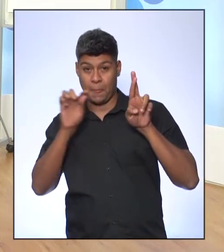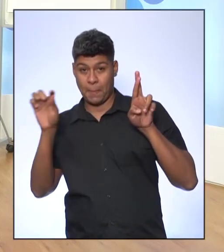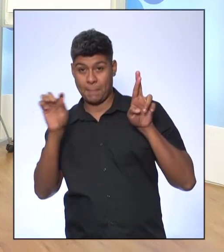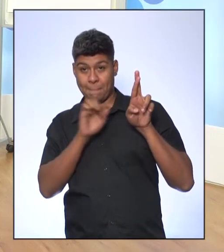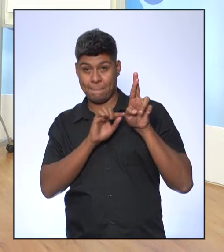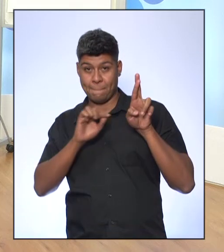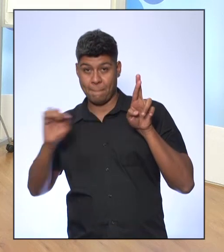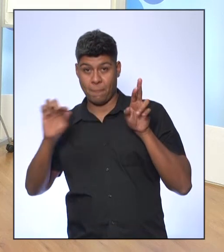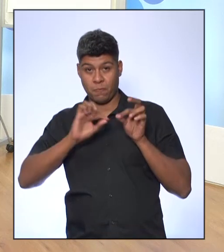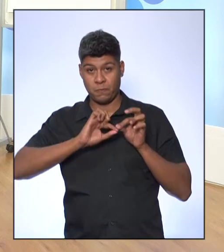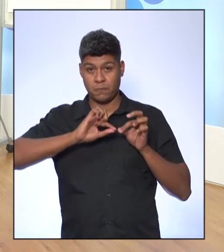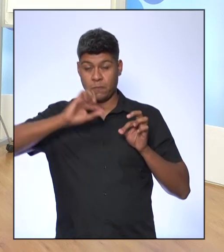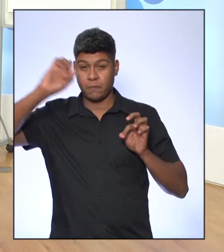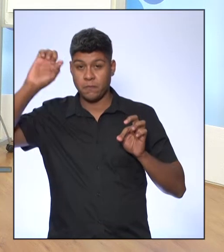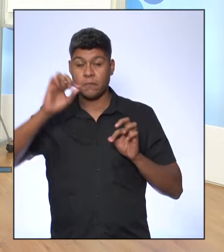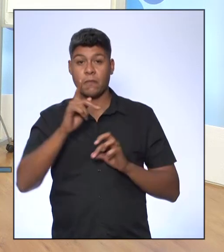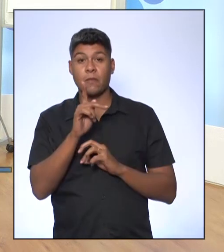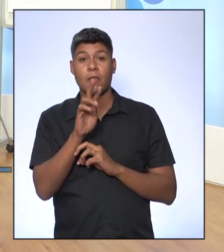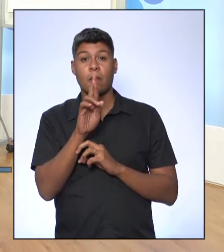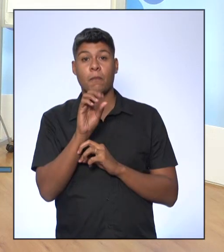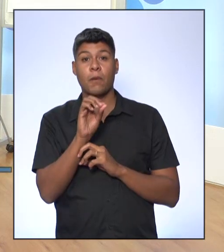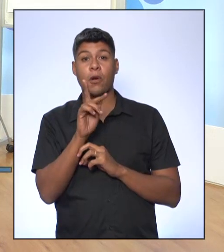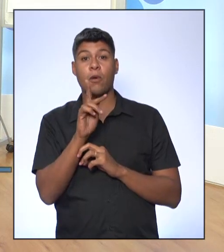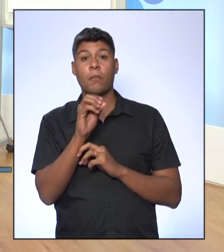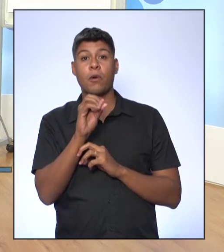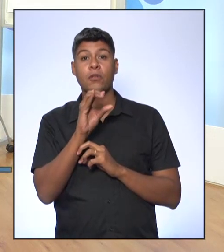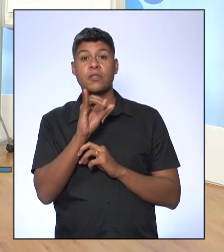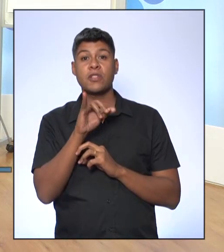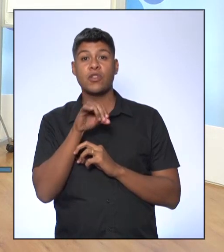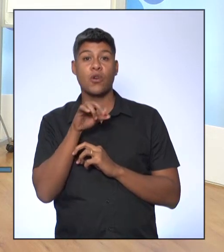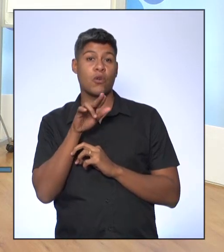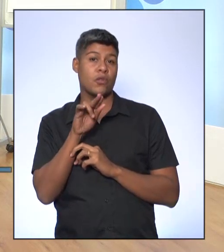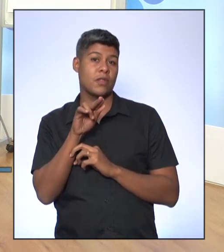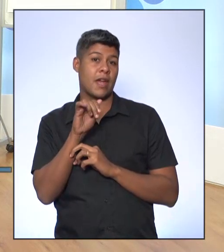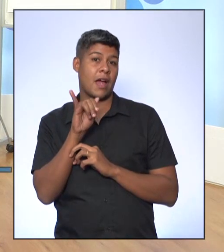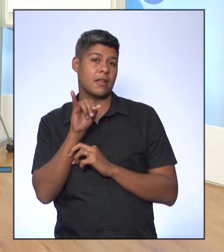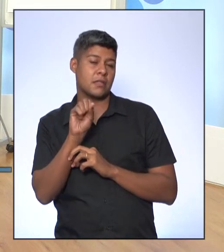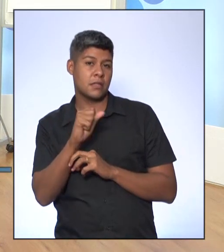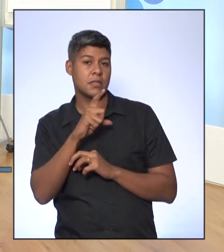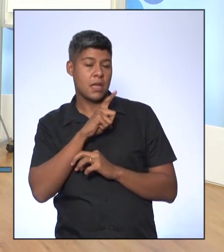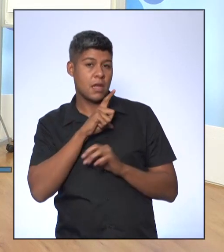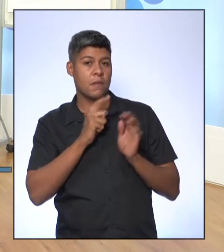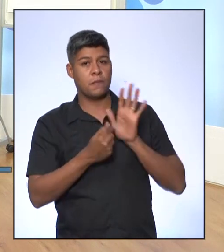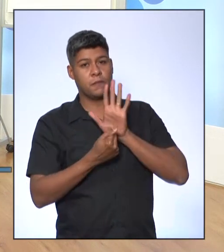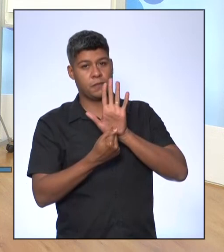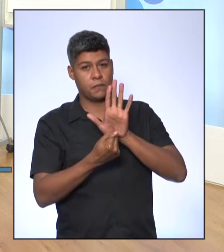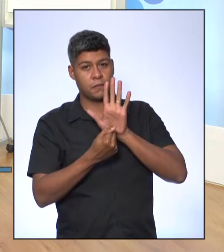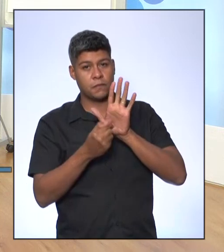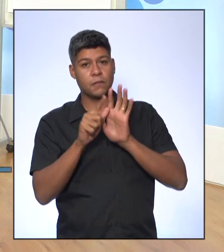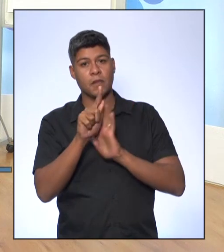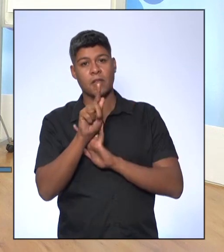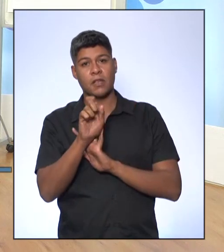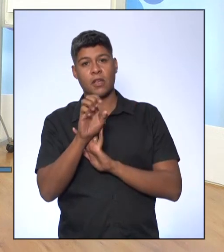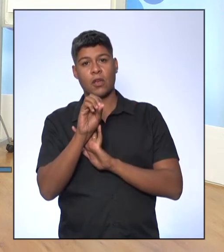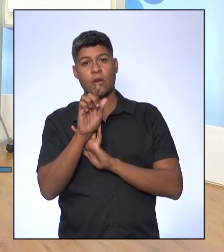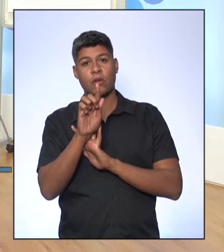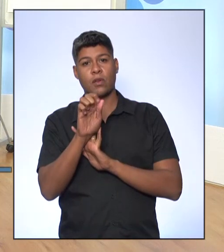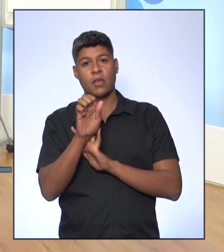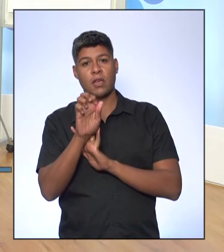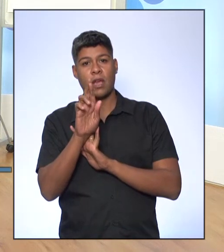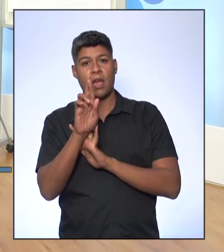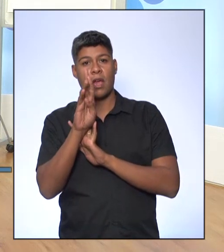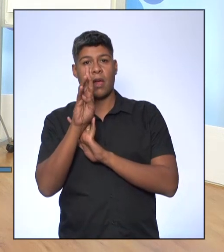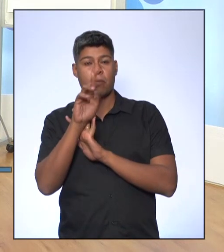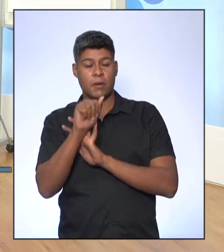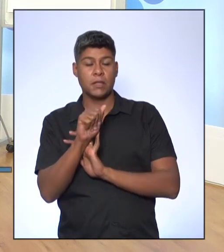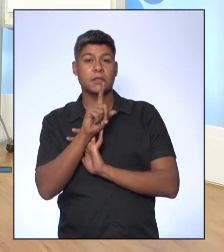são proporcionais, eles possuem a mesma razão. Inclusive, tem uma demonstração bem legal no GeoGebra também, Sim, na isso aula mesmo. passada.